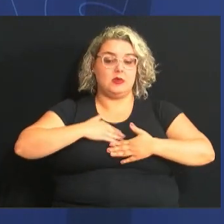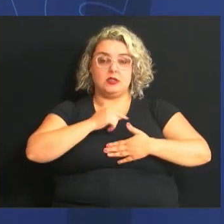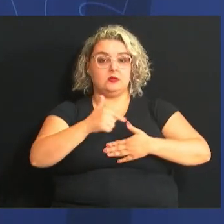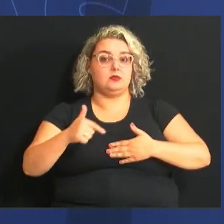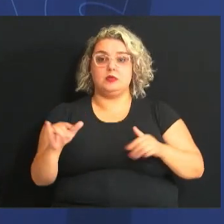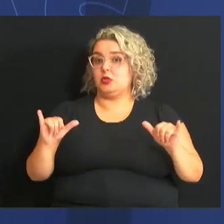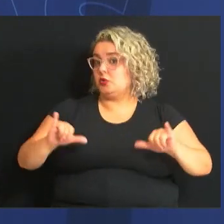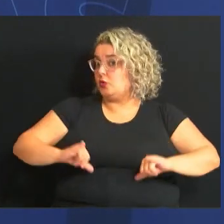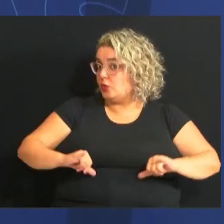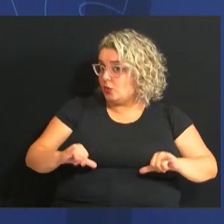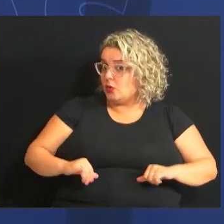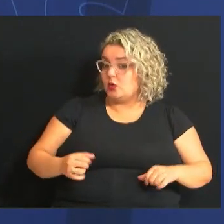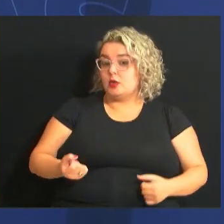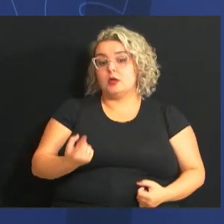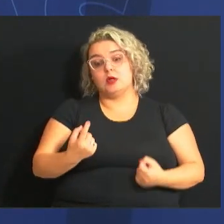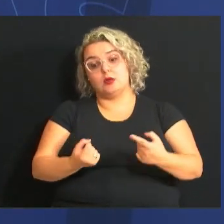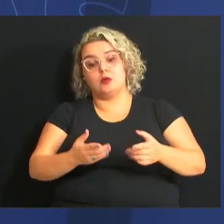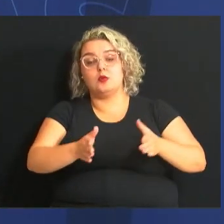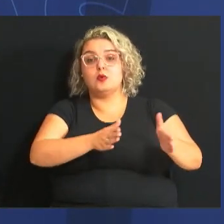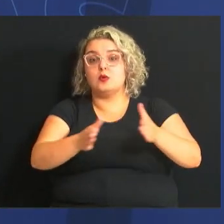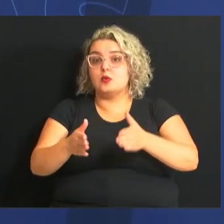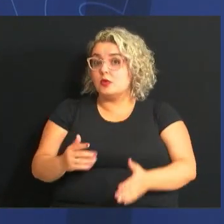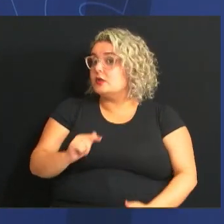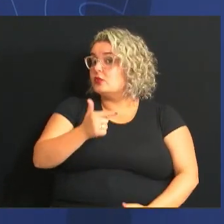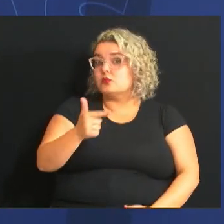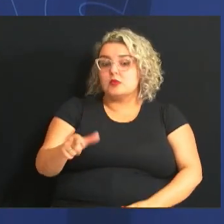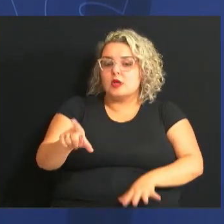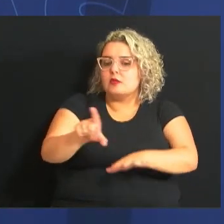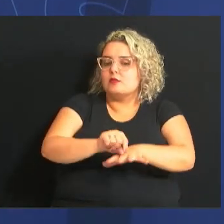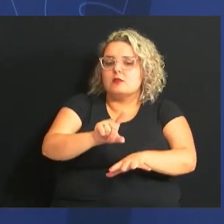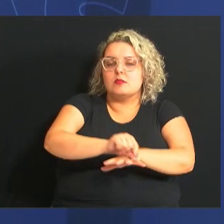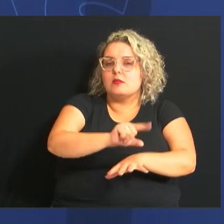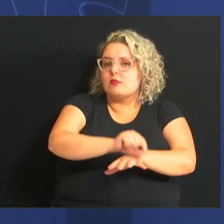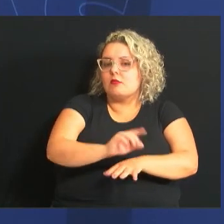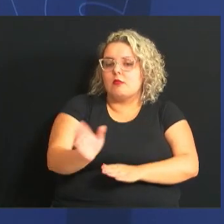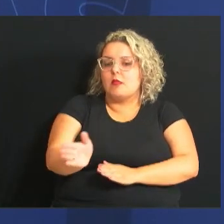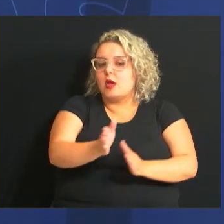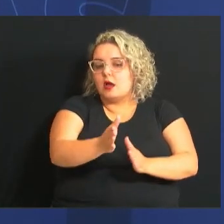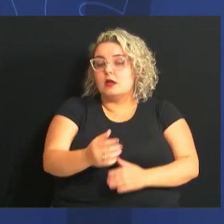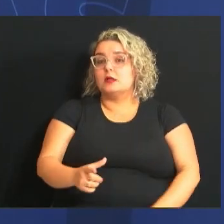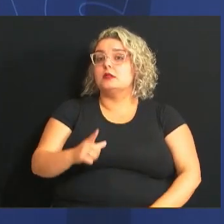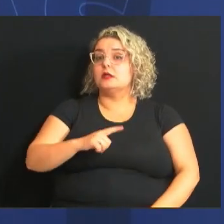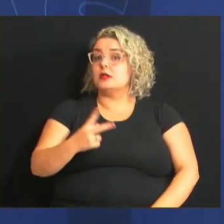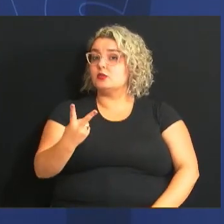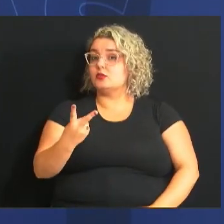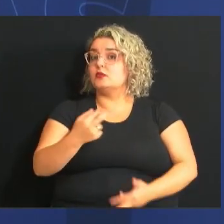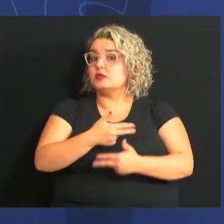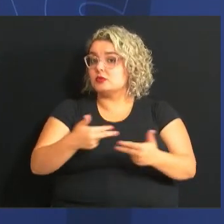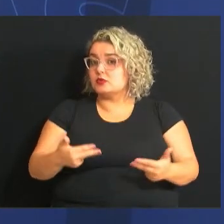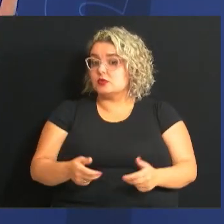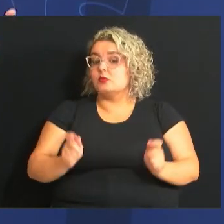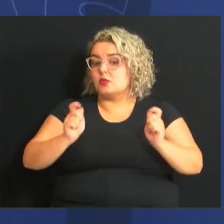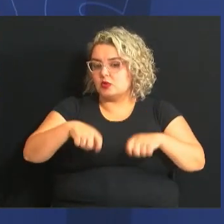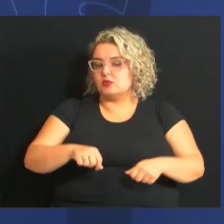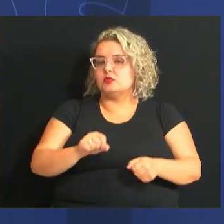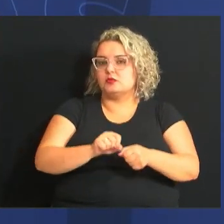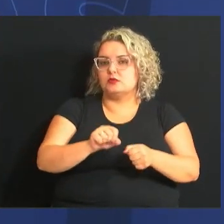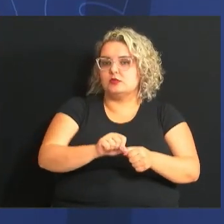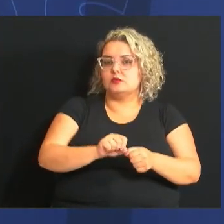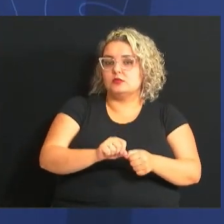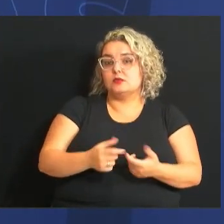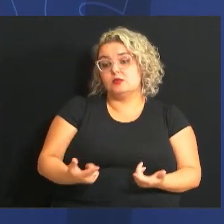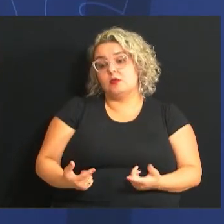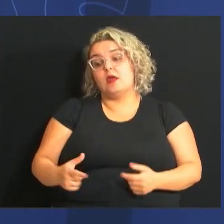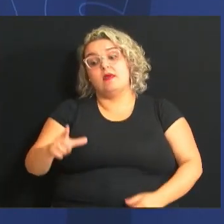momentos em que não se vê saída em uma situação, há duas coisas possíveis de se fazer: cair no negativismo